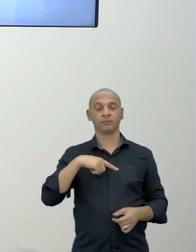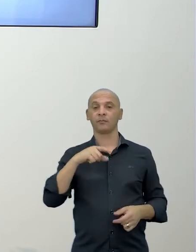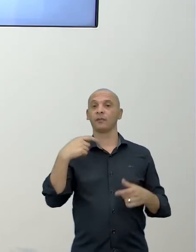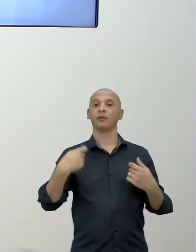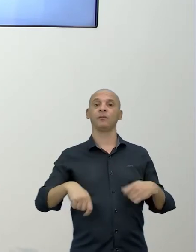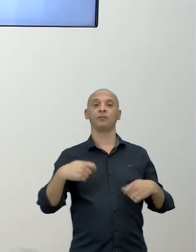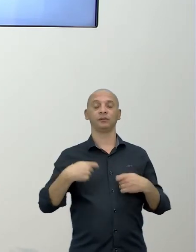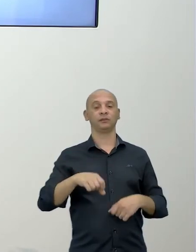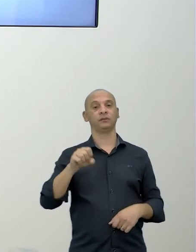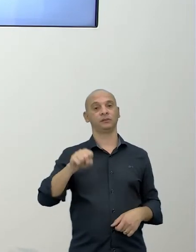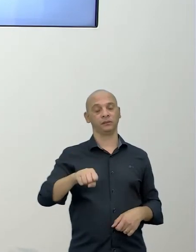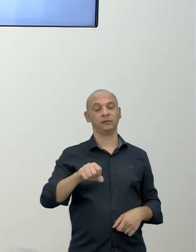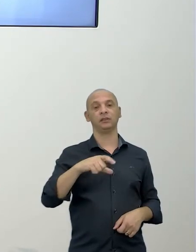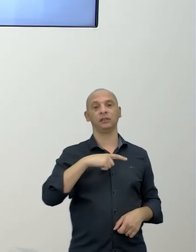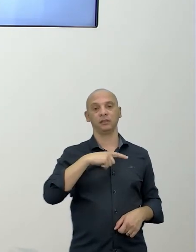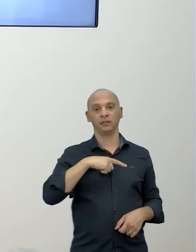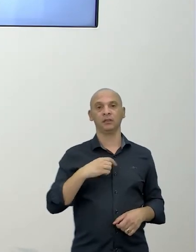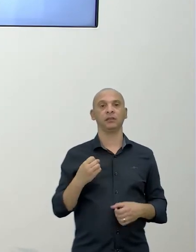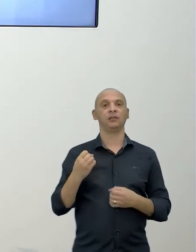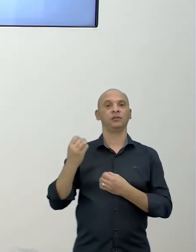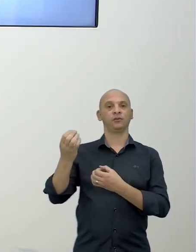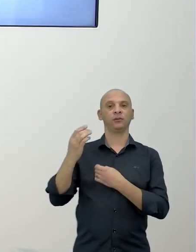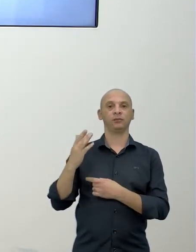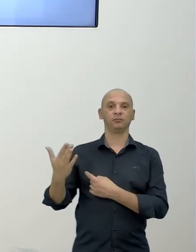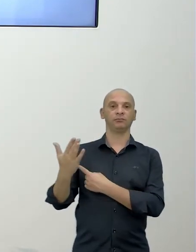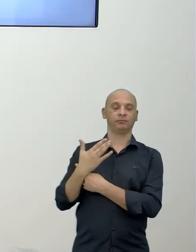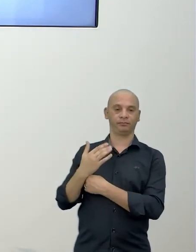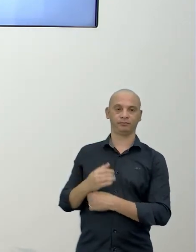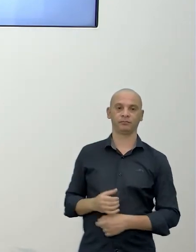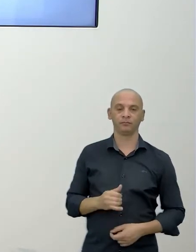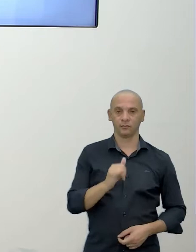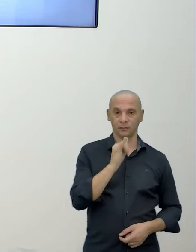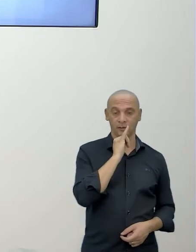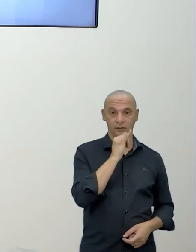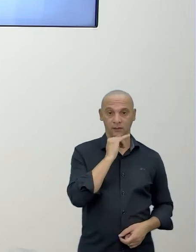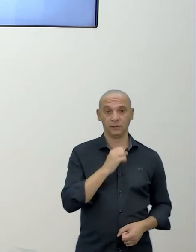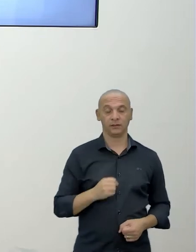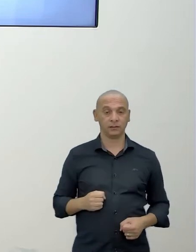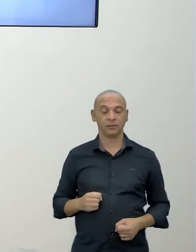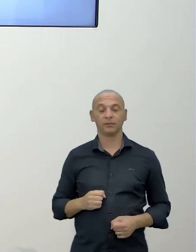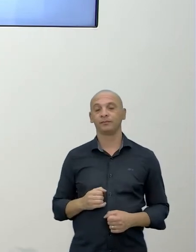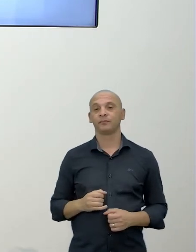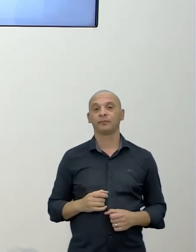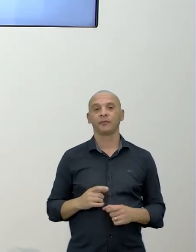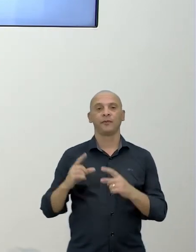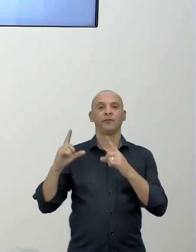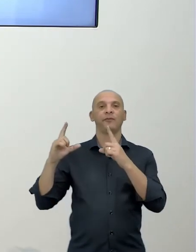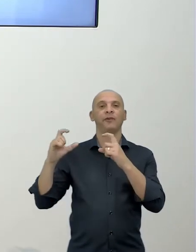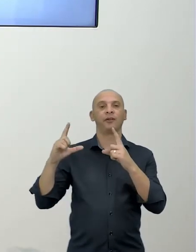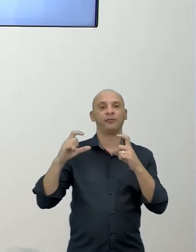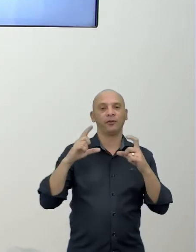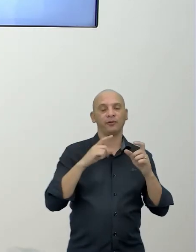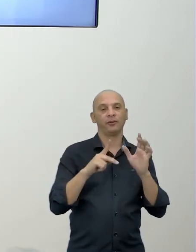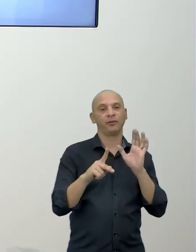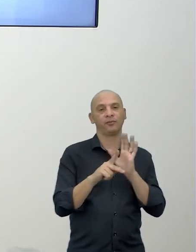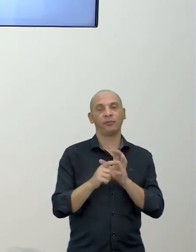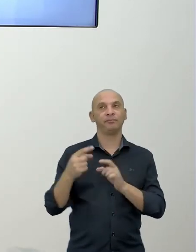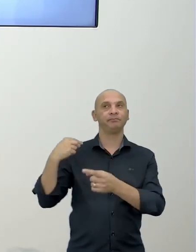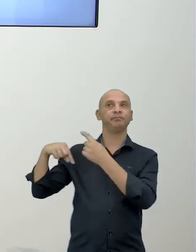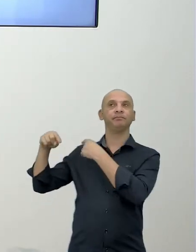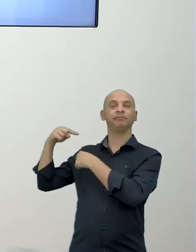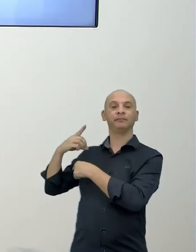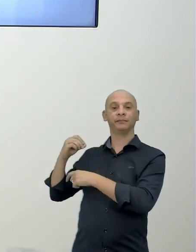estudo de caso, quando a gente está fazendo um trabalho acadêmico, um trabalho de pesquisa, você precisa, sim, ter dados para te